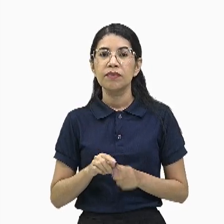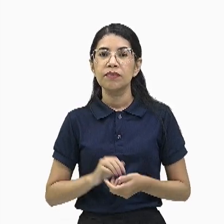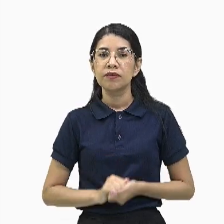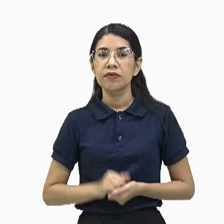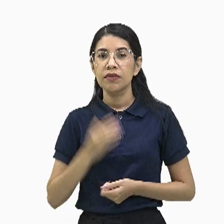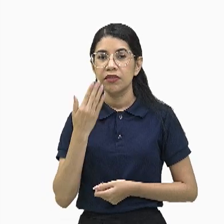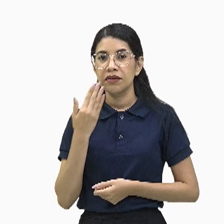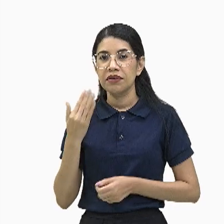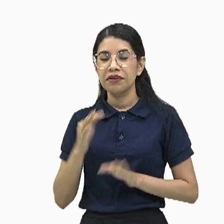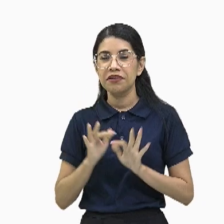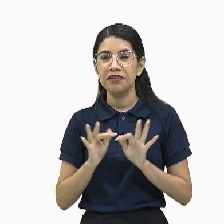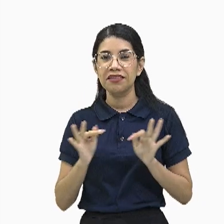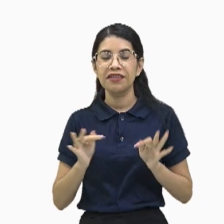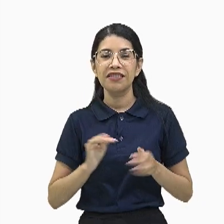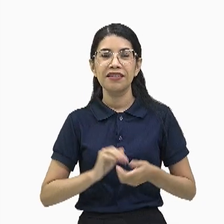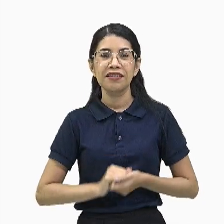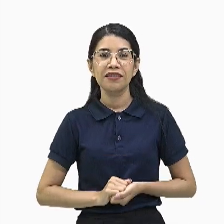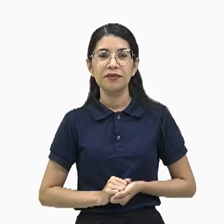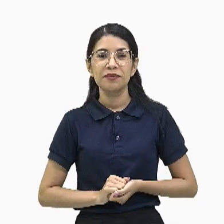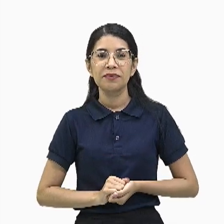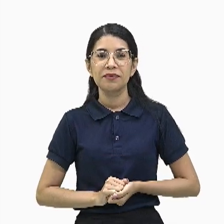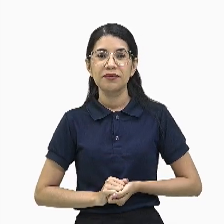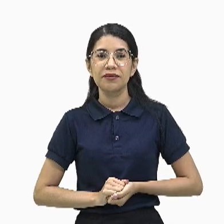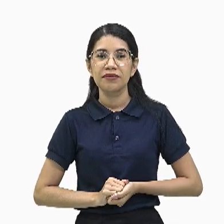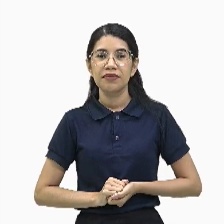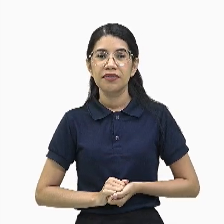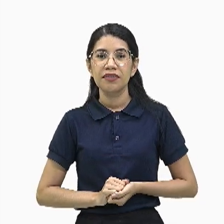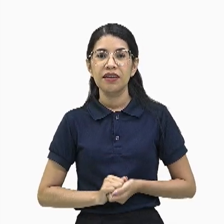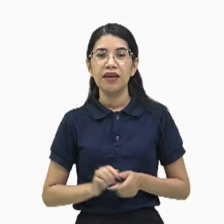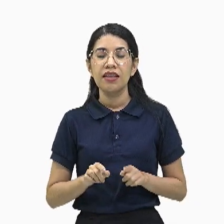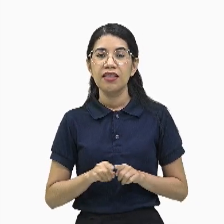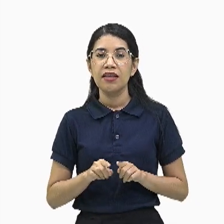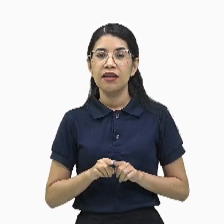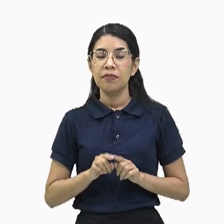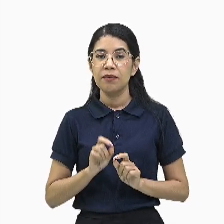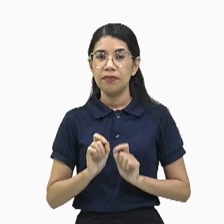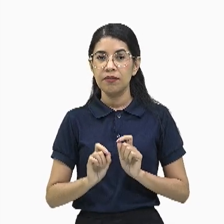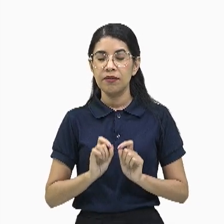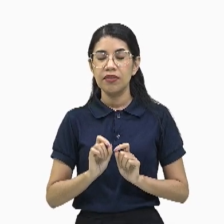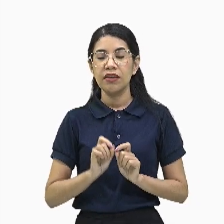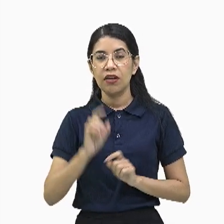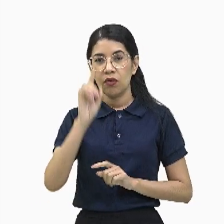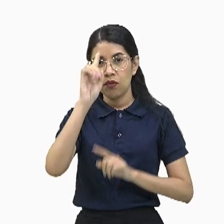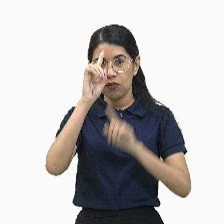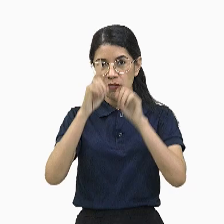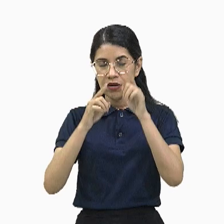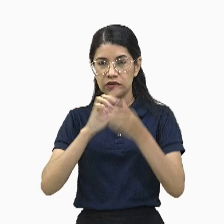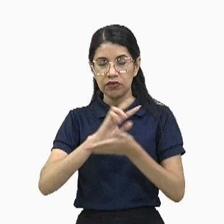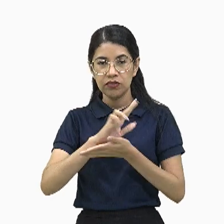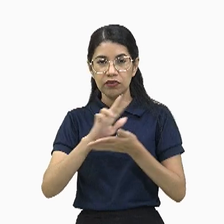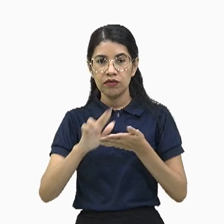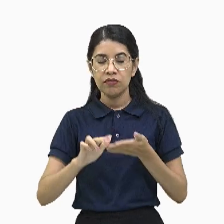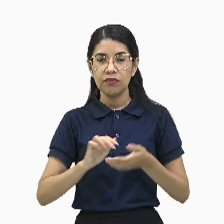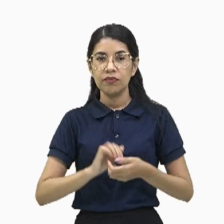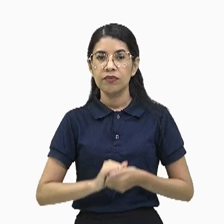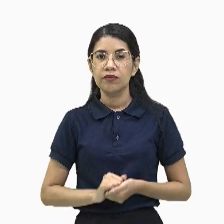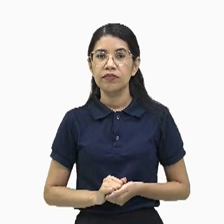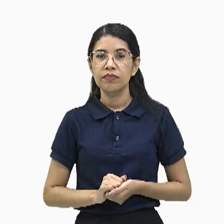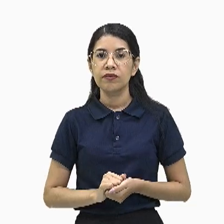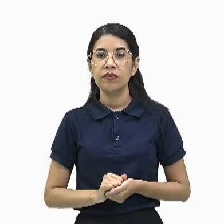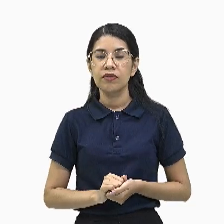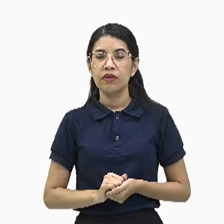então, abra a janela, certo? Ou close the window, são comandos. E aqui eles